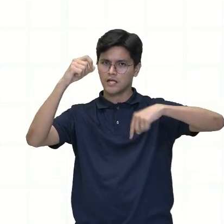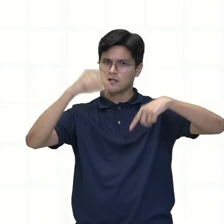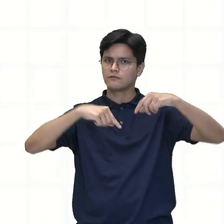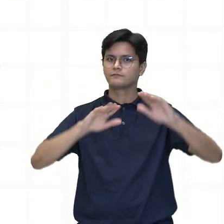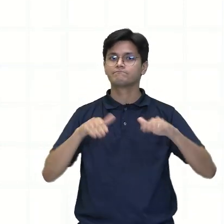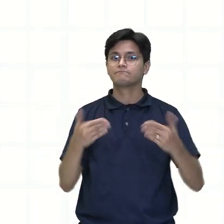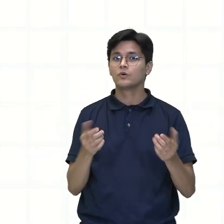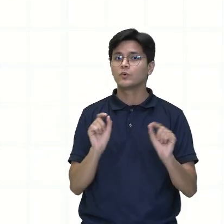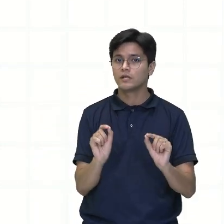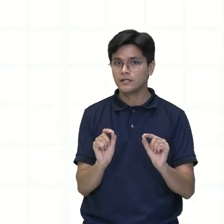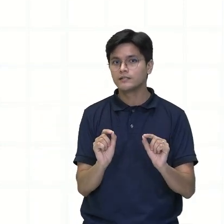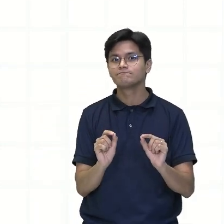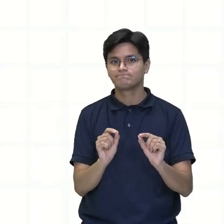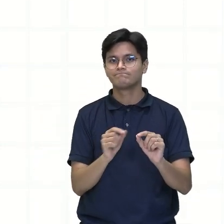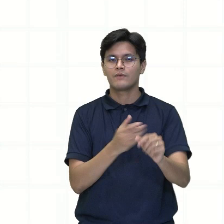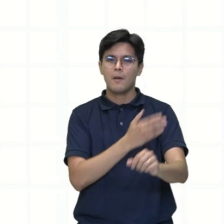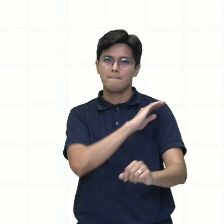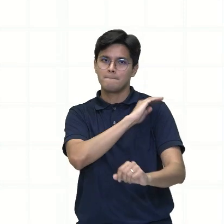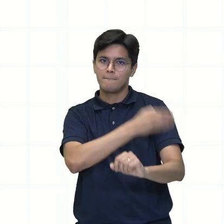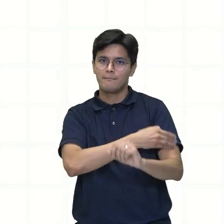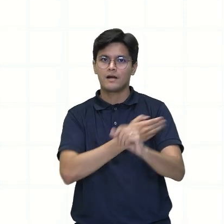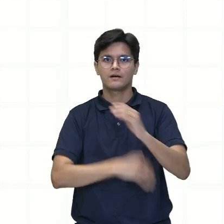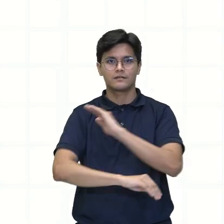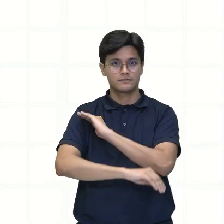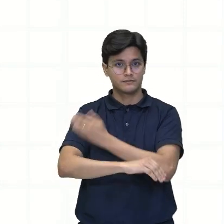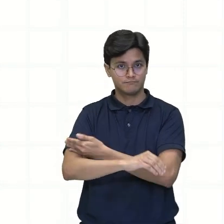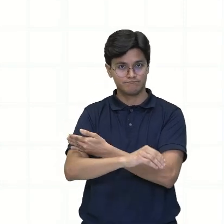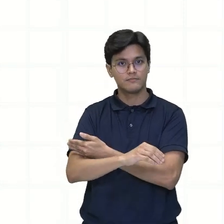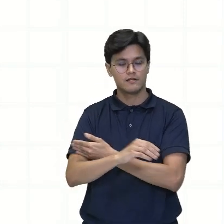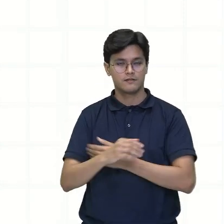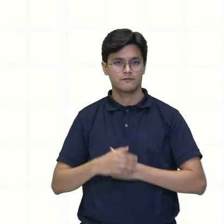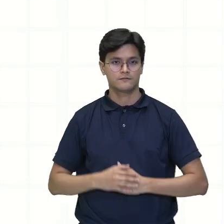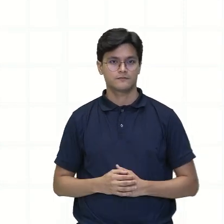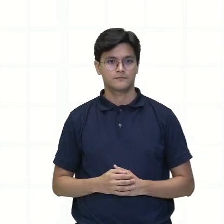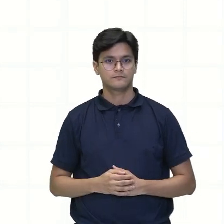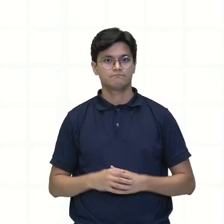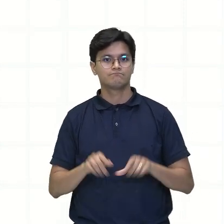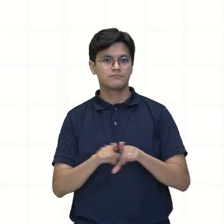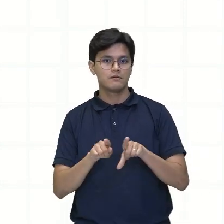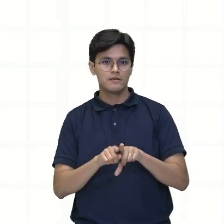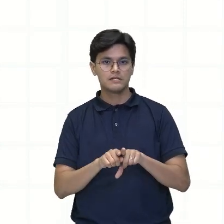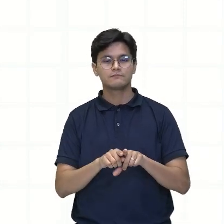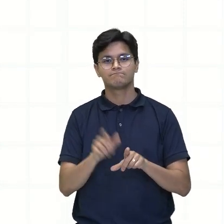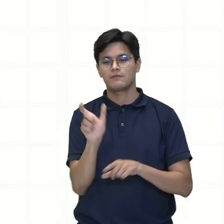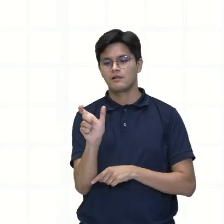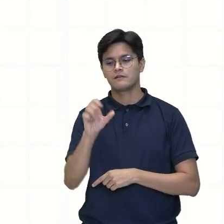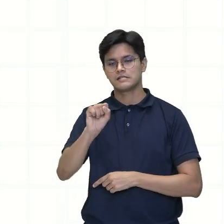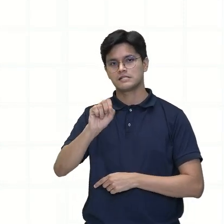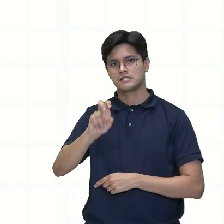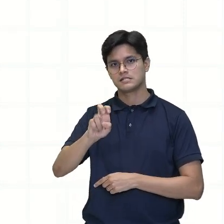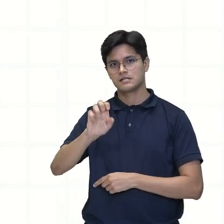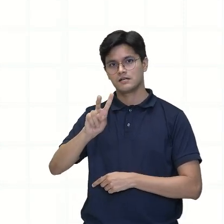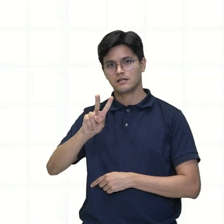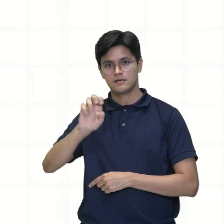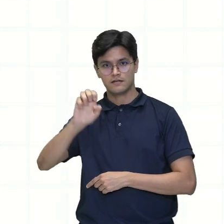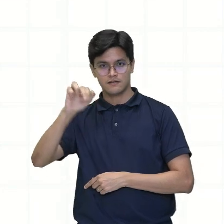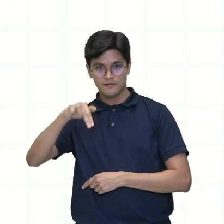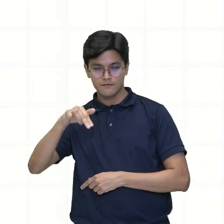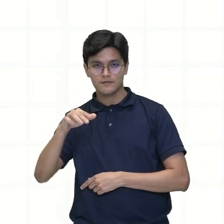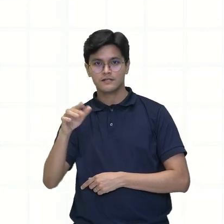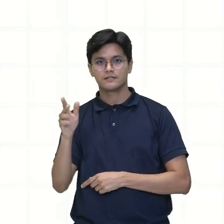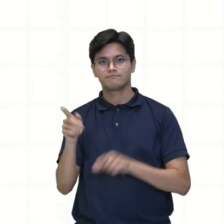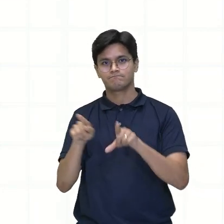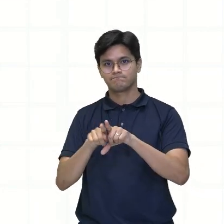tá? Dwarfs são anões. Seven é o número 7, né? Então é a Branca de Neve e